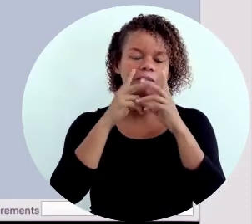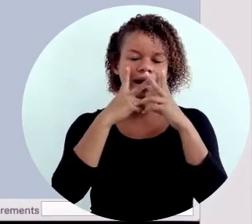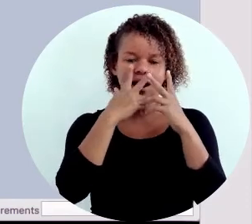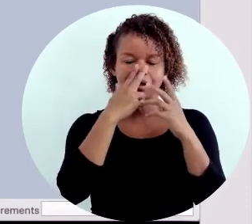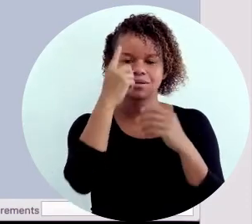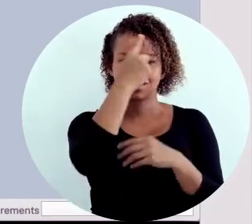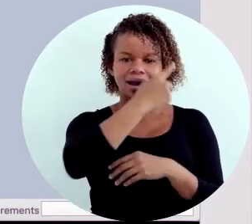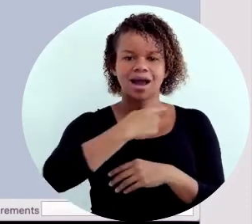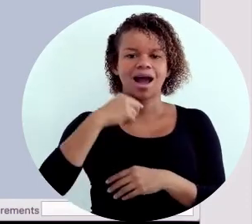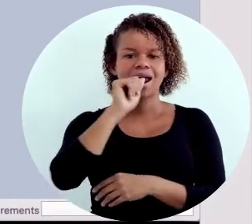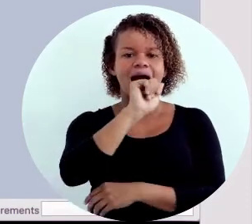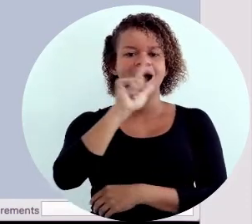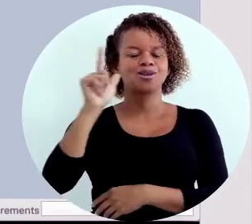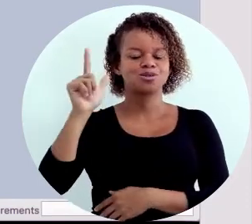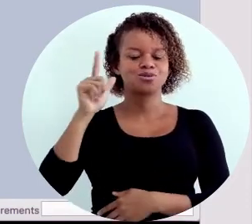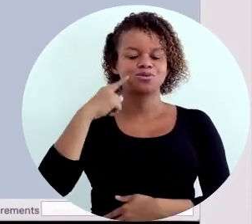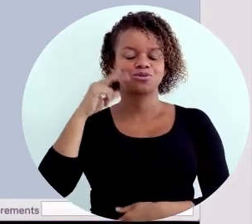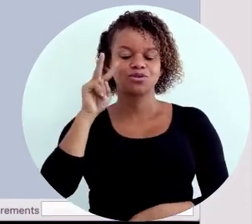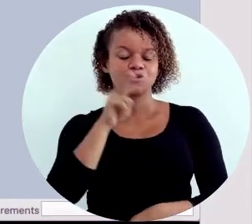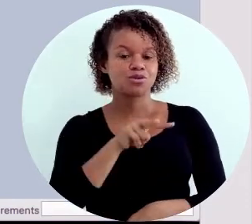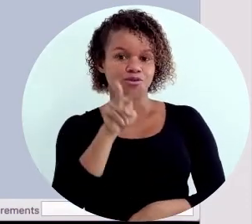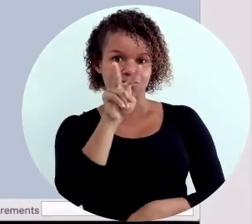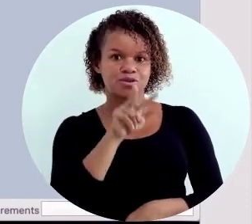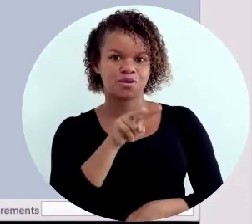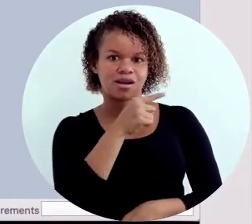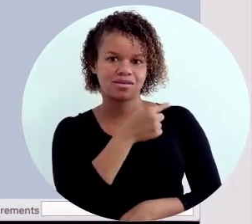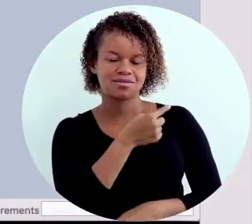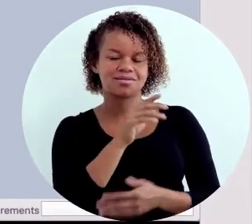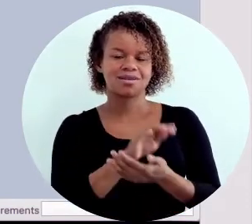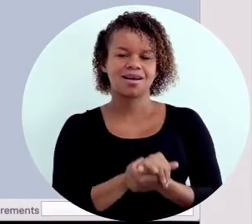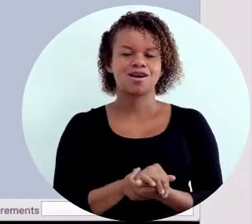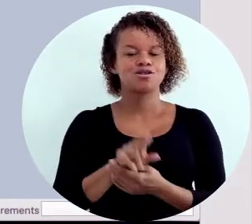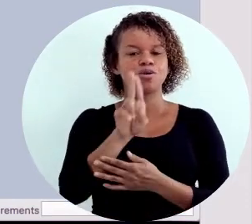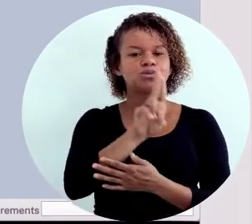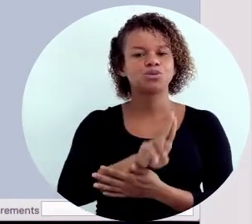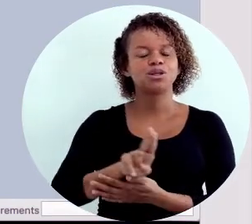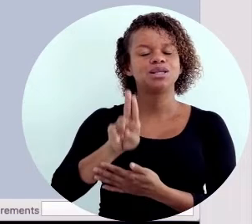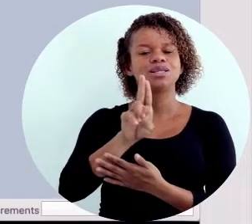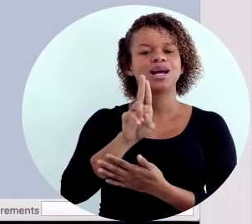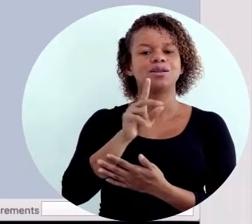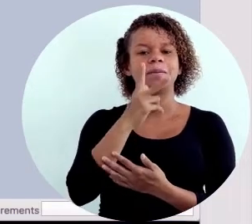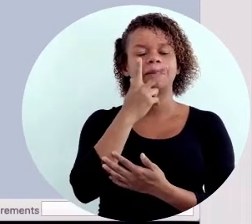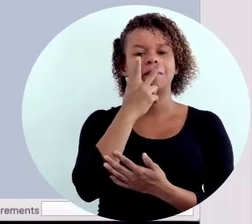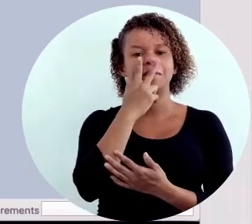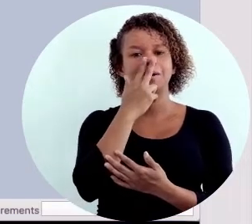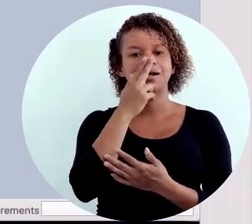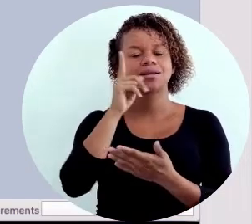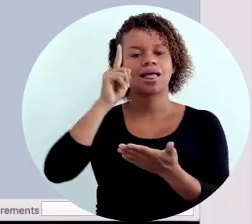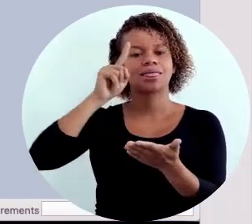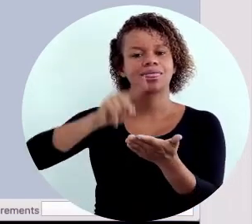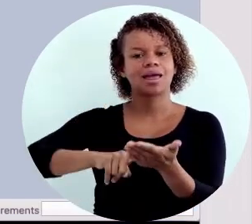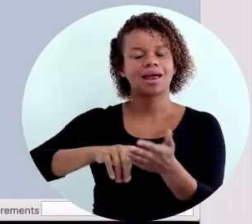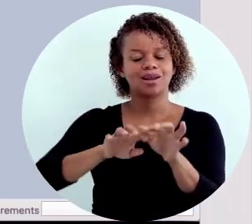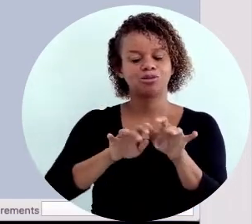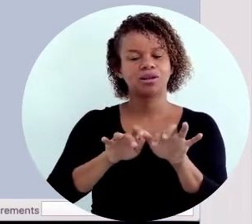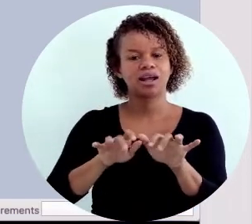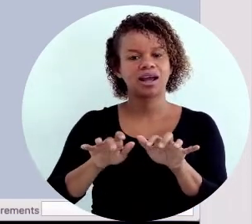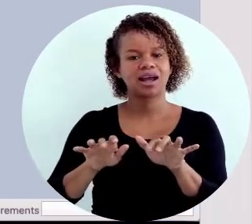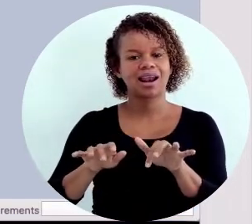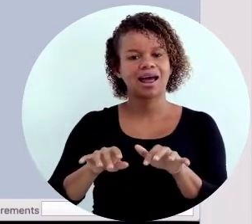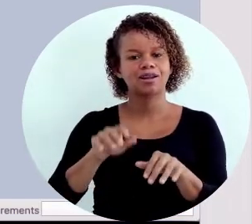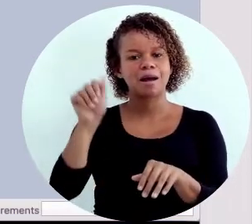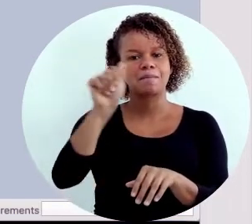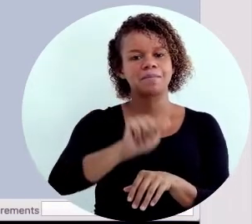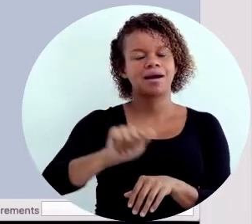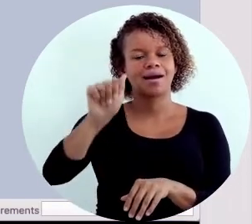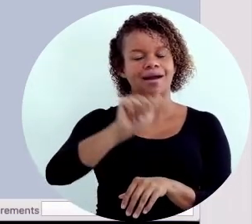e ela fica destacada em azul quando ela está selecionada. Eu posso deletar utilizando a tecla do